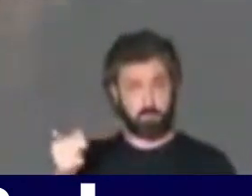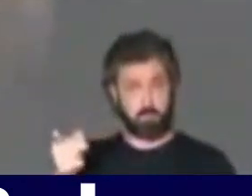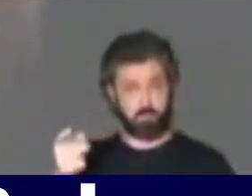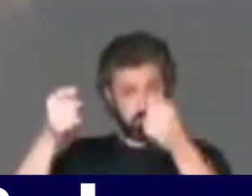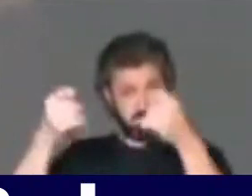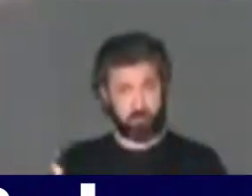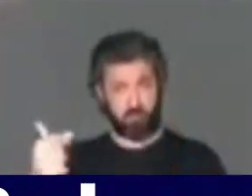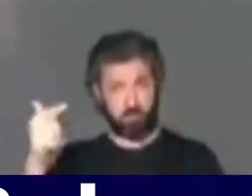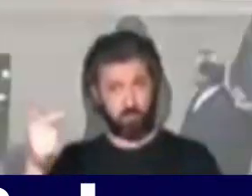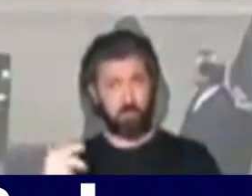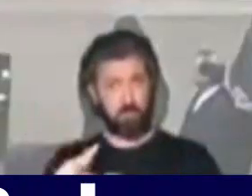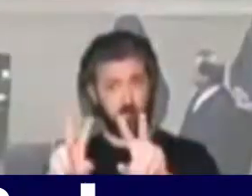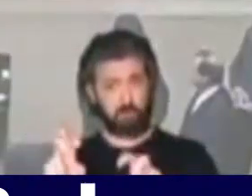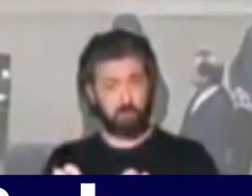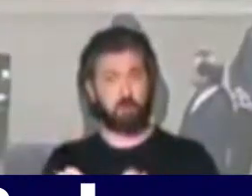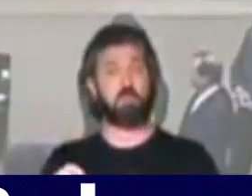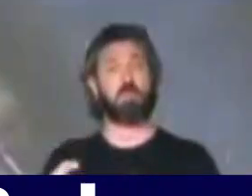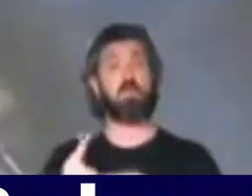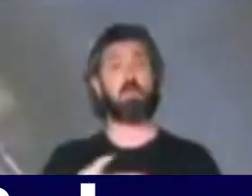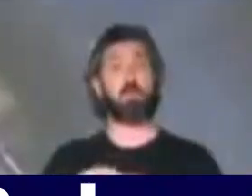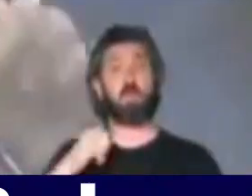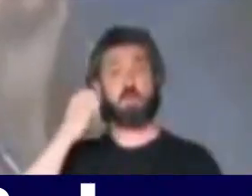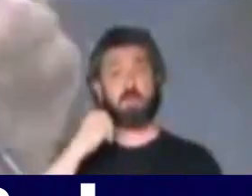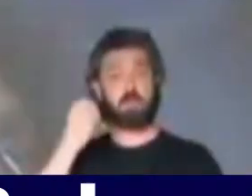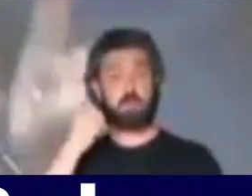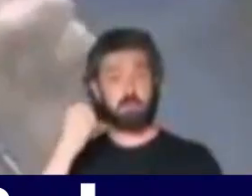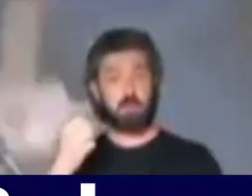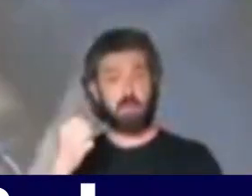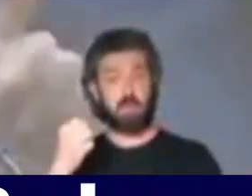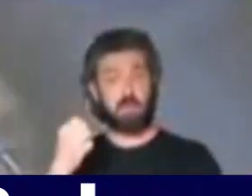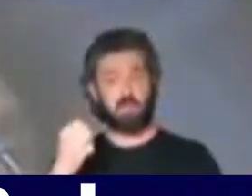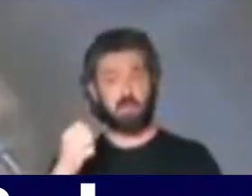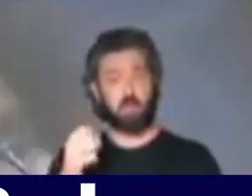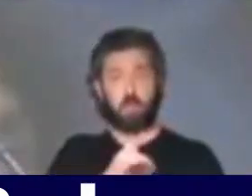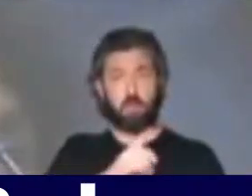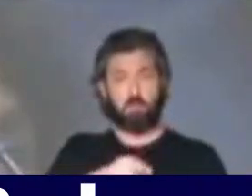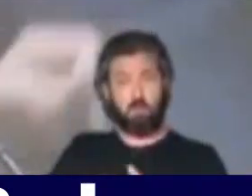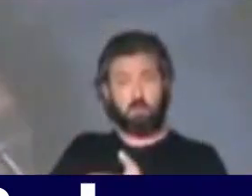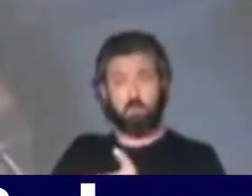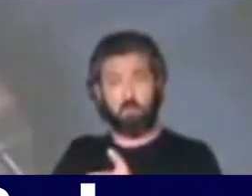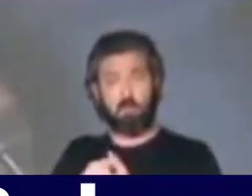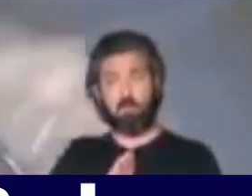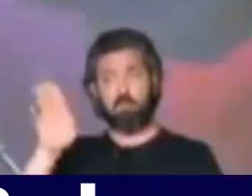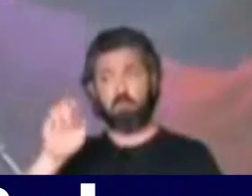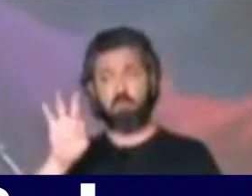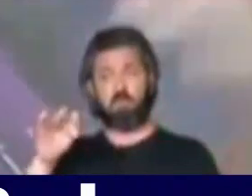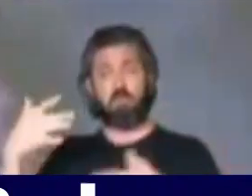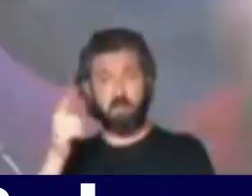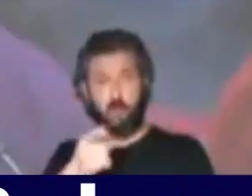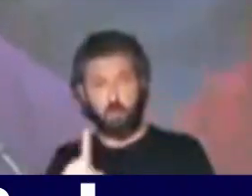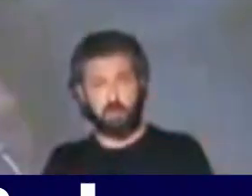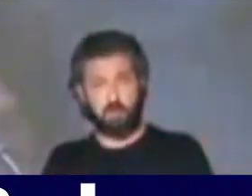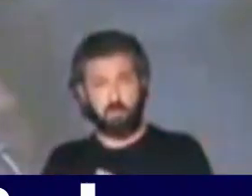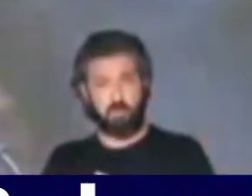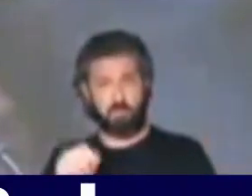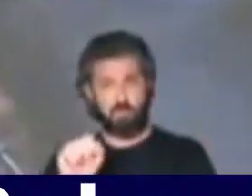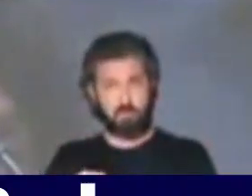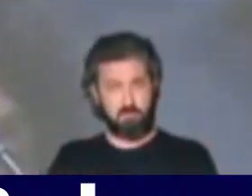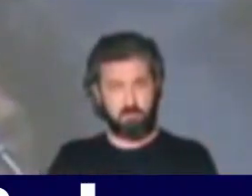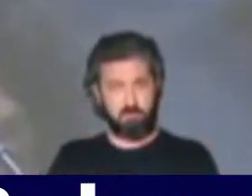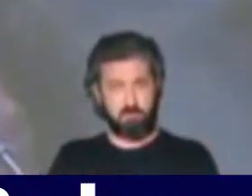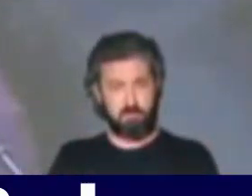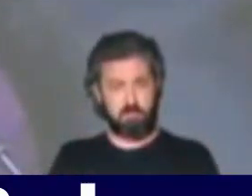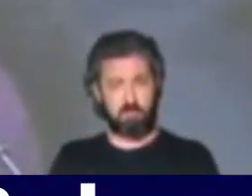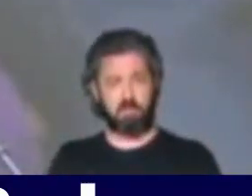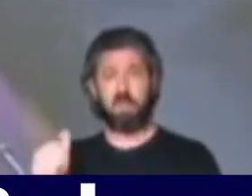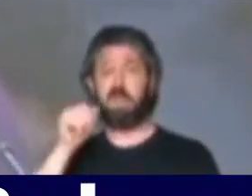tem explicação para dar para o fato de seu senador, com medo de ser investigado, foi ao Supremo pedir para suspender as